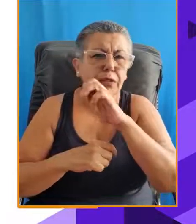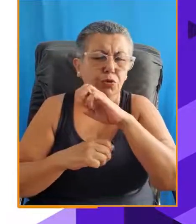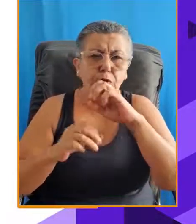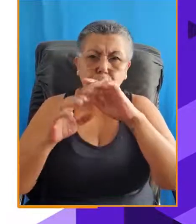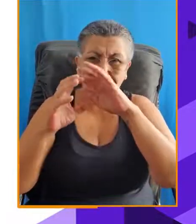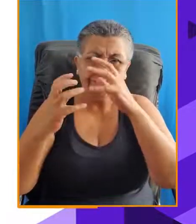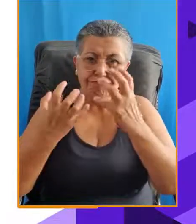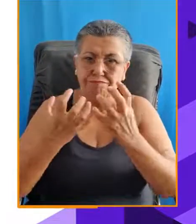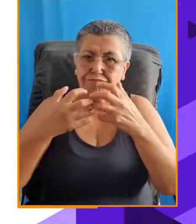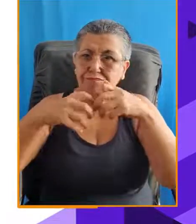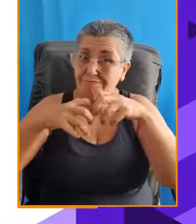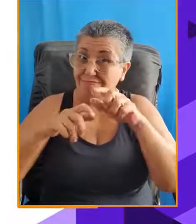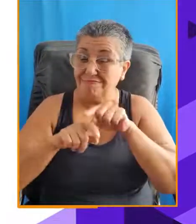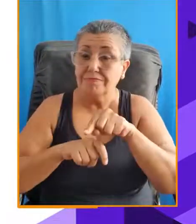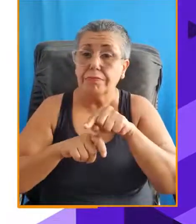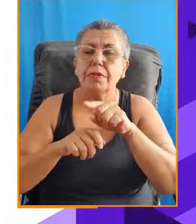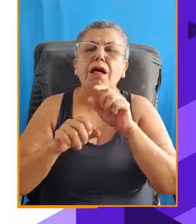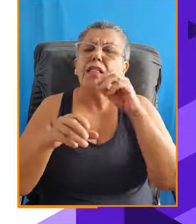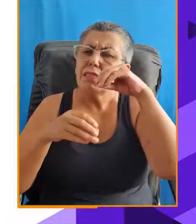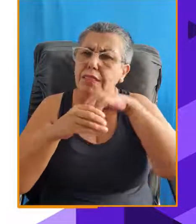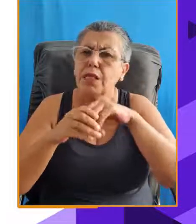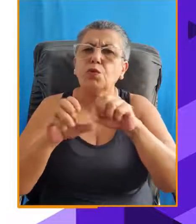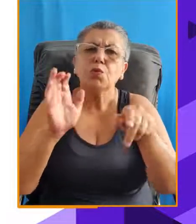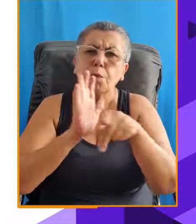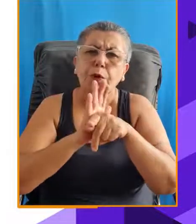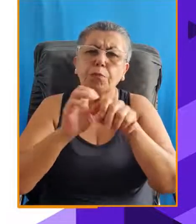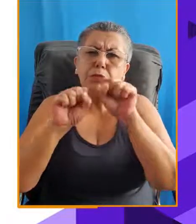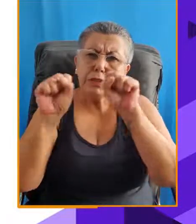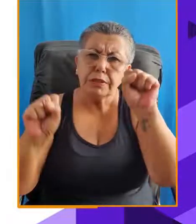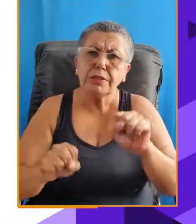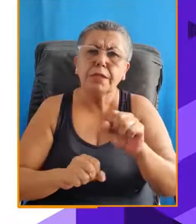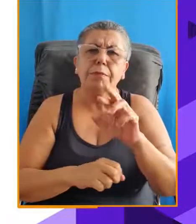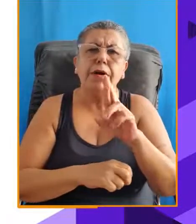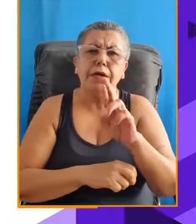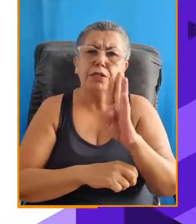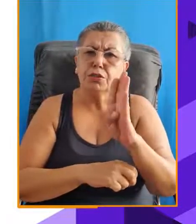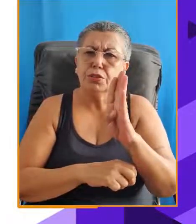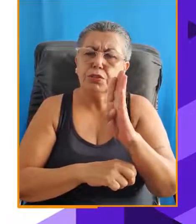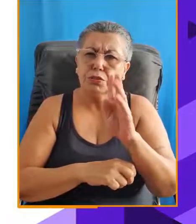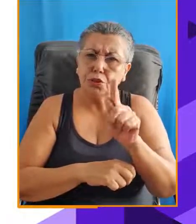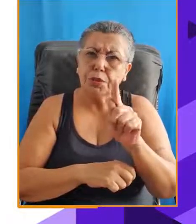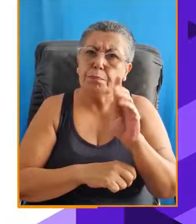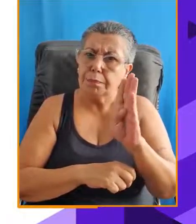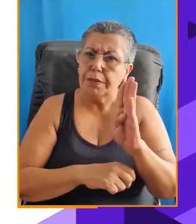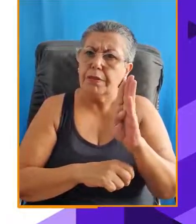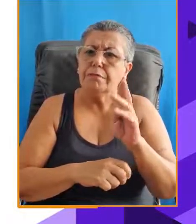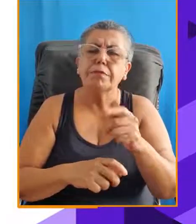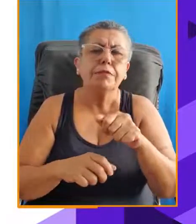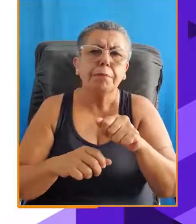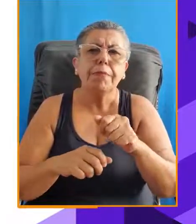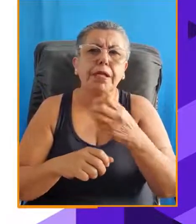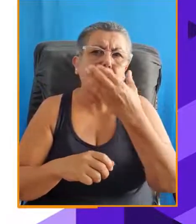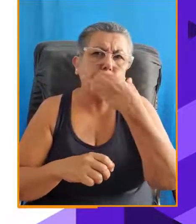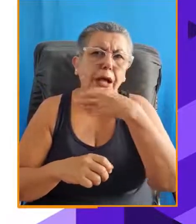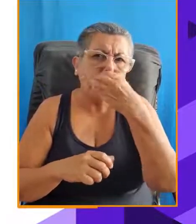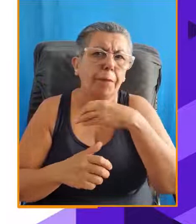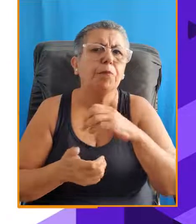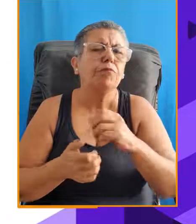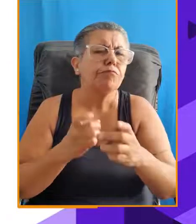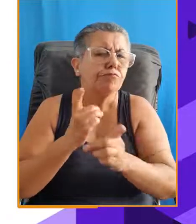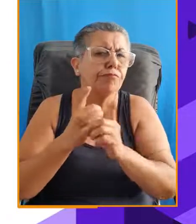diferença de cores dentro do próprio sistema RGB também é muito visível entre os monitores da Apple e da